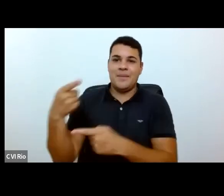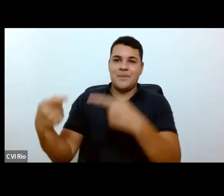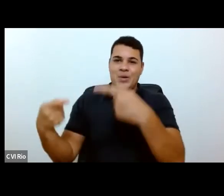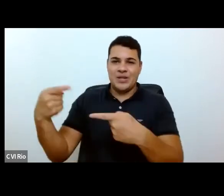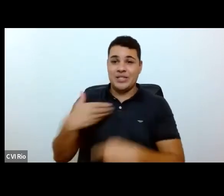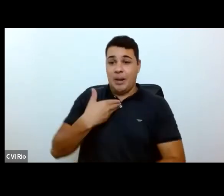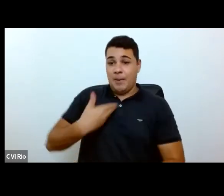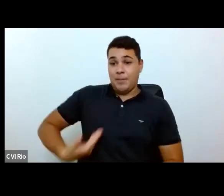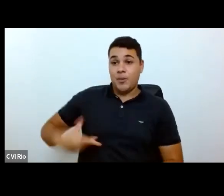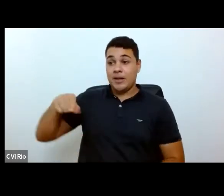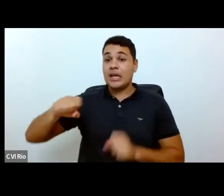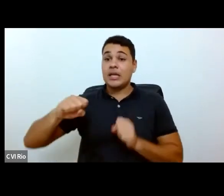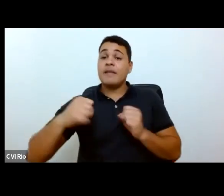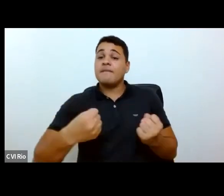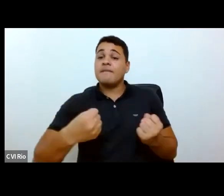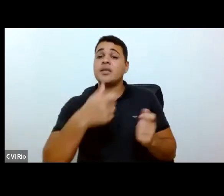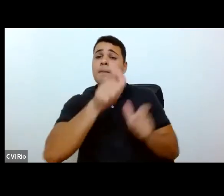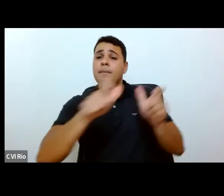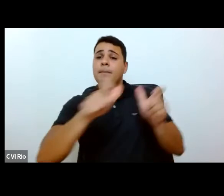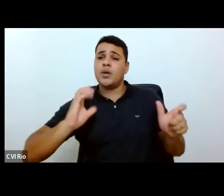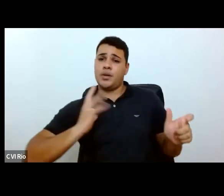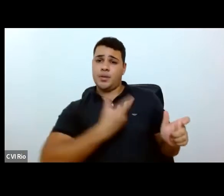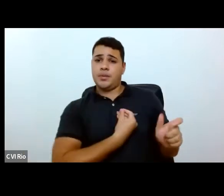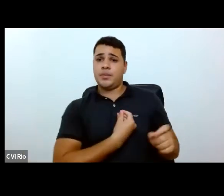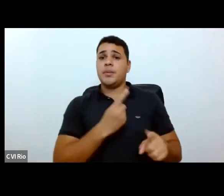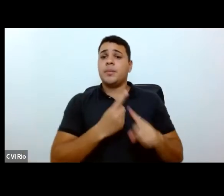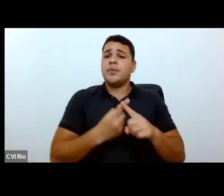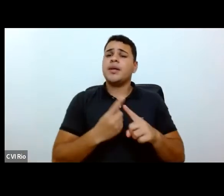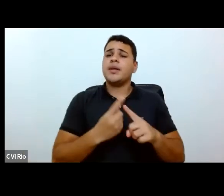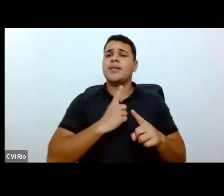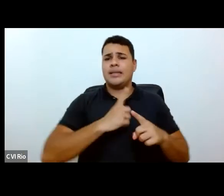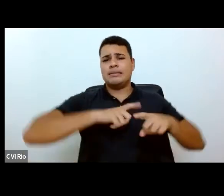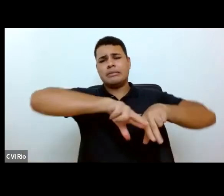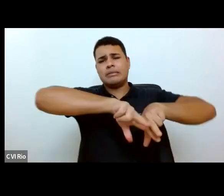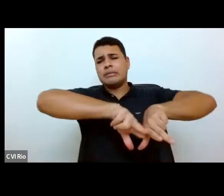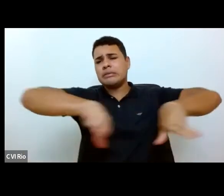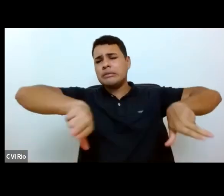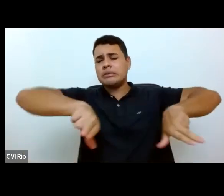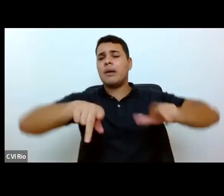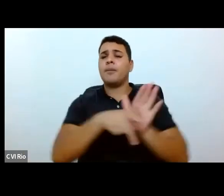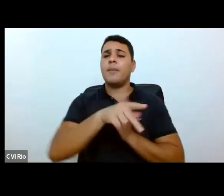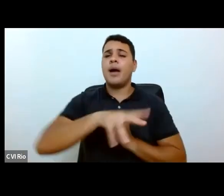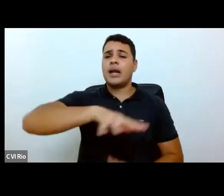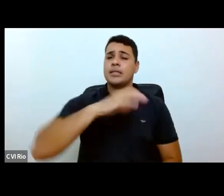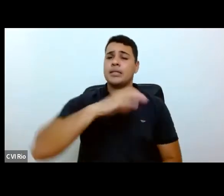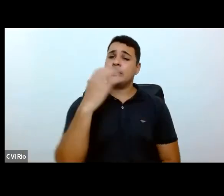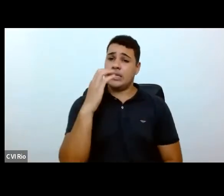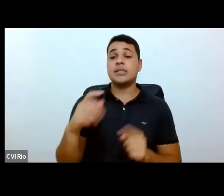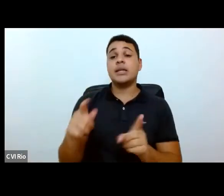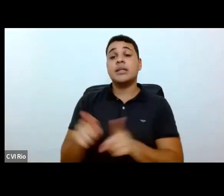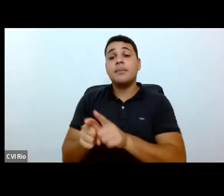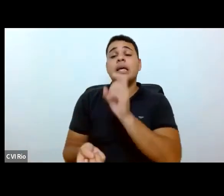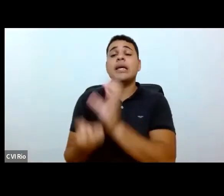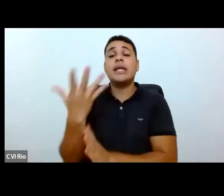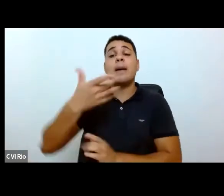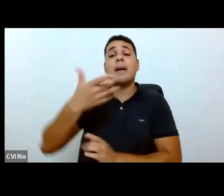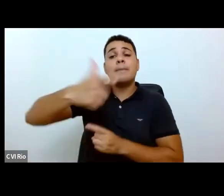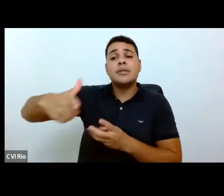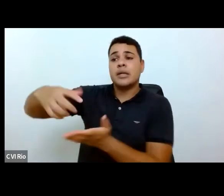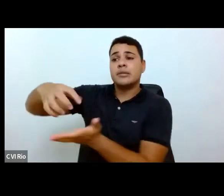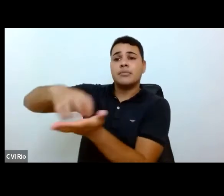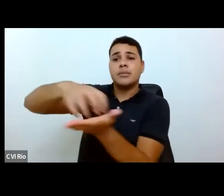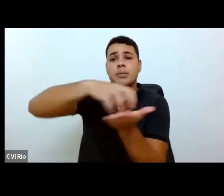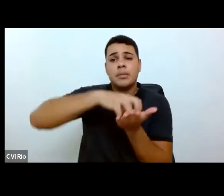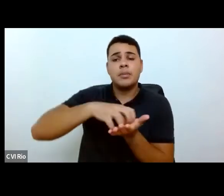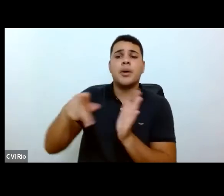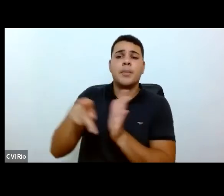né, múltiplas que envolvem o universo da ciência, e percebamos as casas de acolhimento LGBTQIA+, a partir do exemplo da Casa